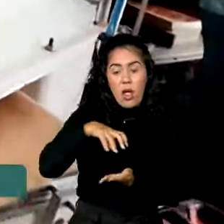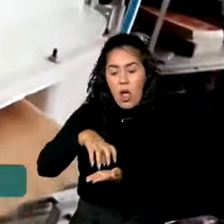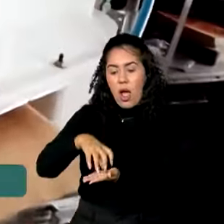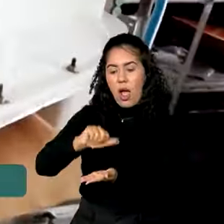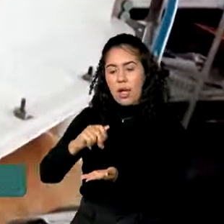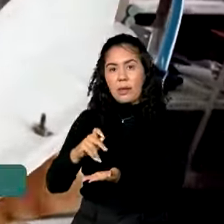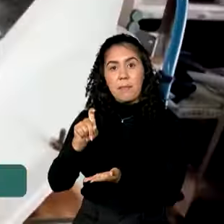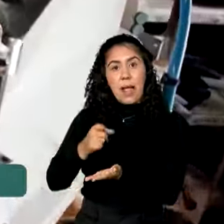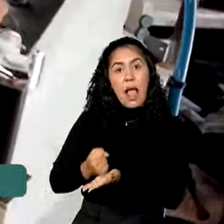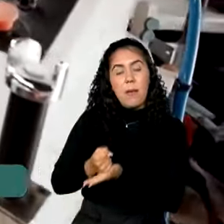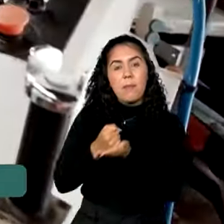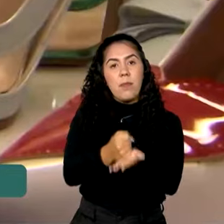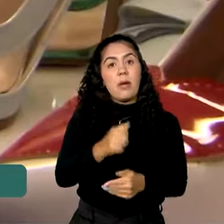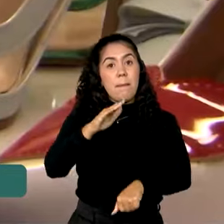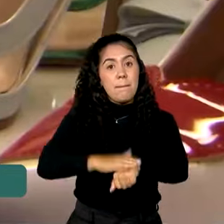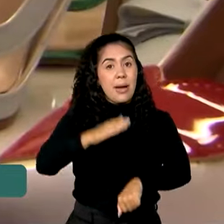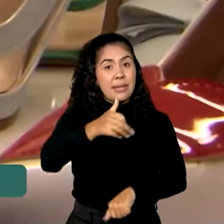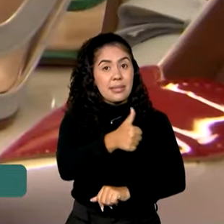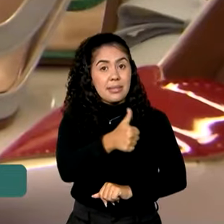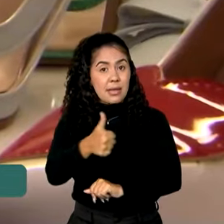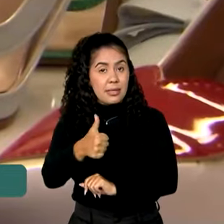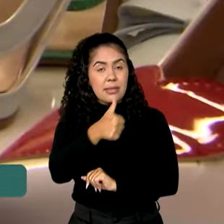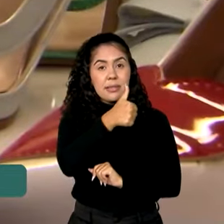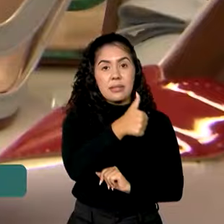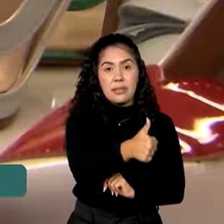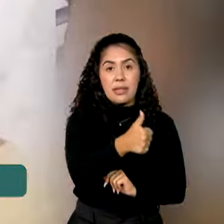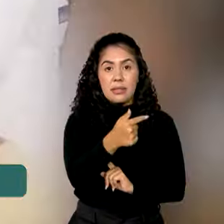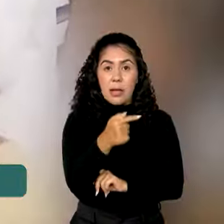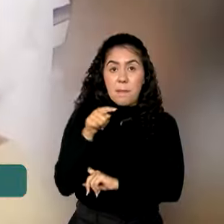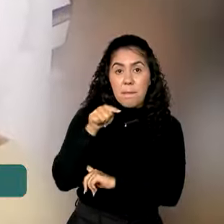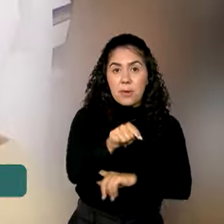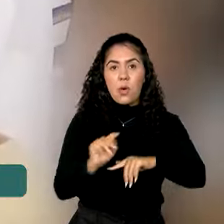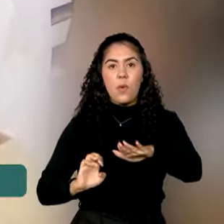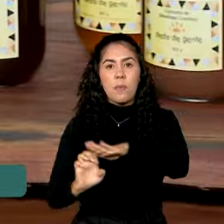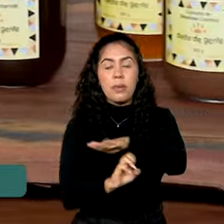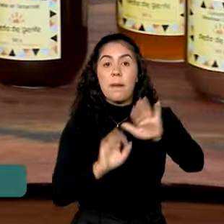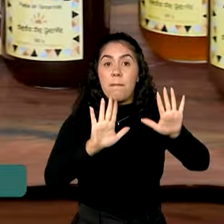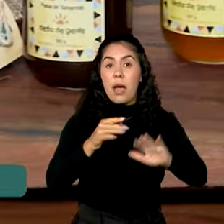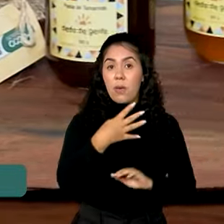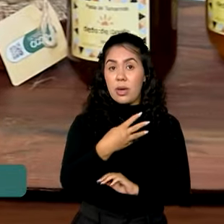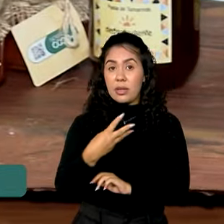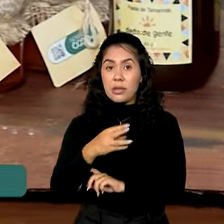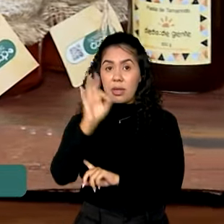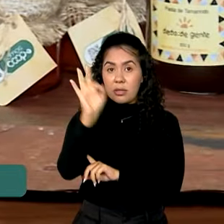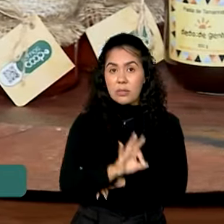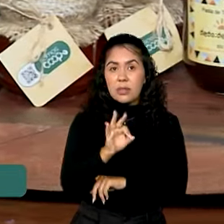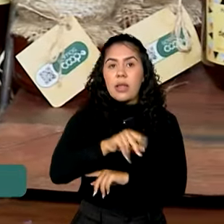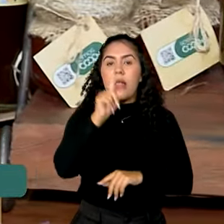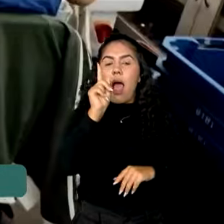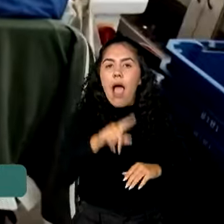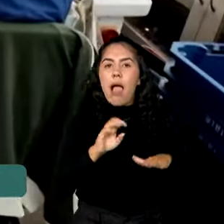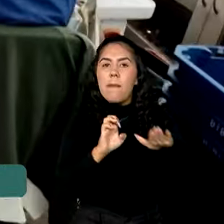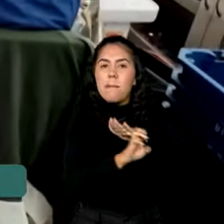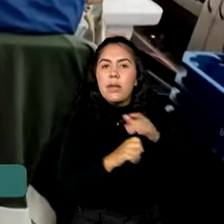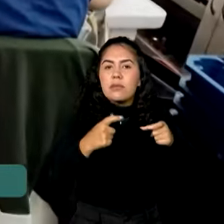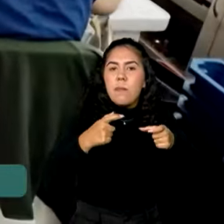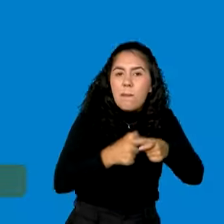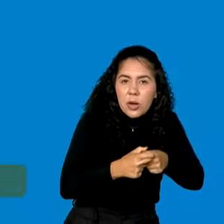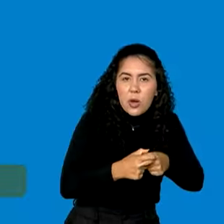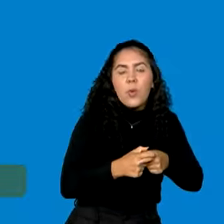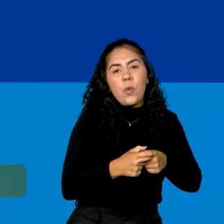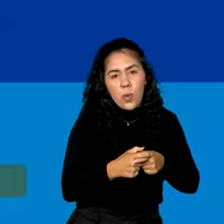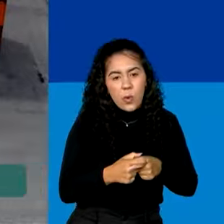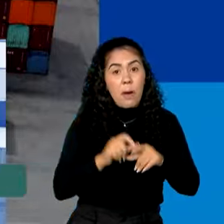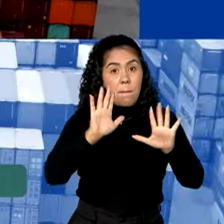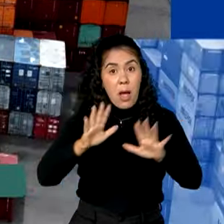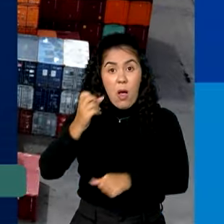mais de 17 mil empresas, sendo 43% delas micro e pequenas empresas.